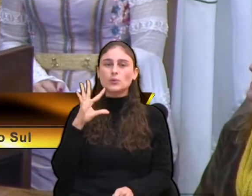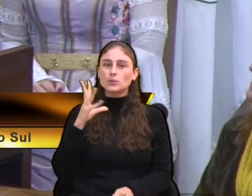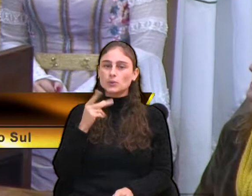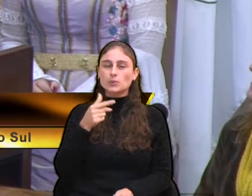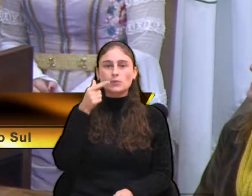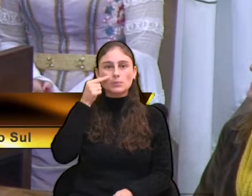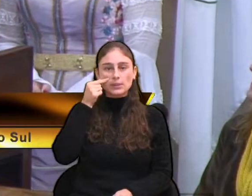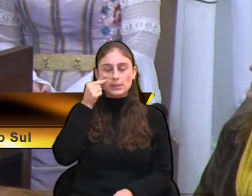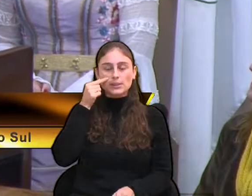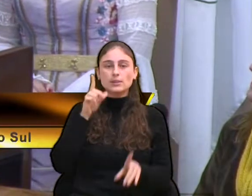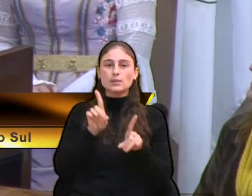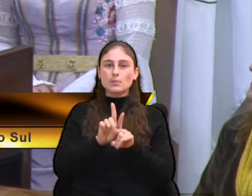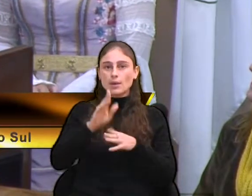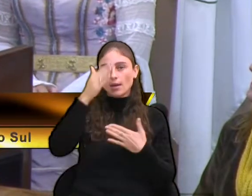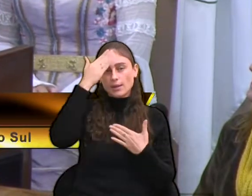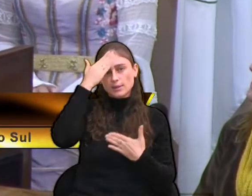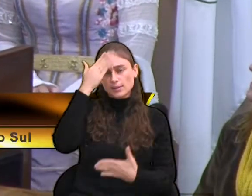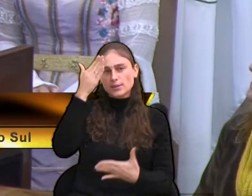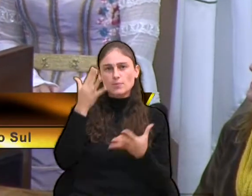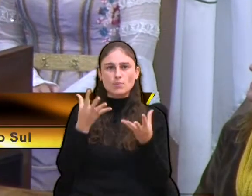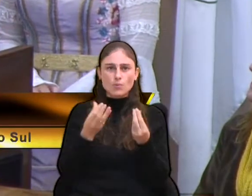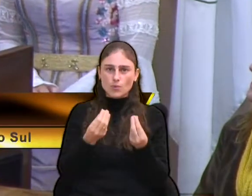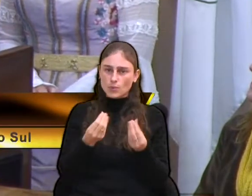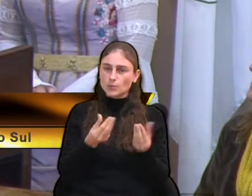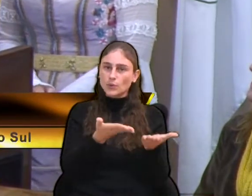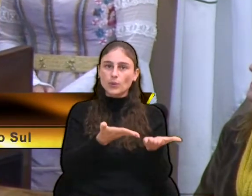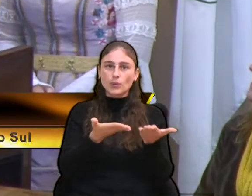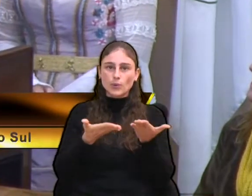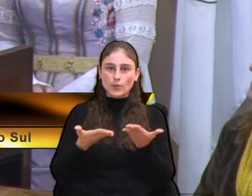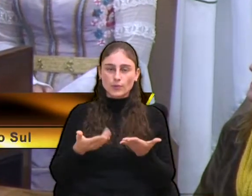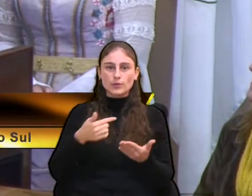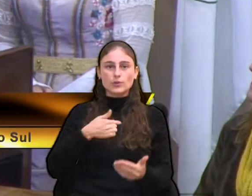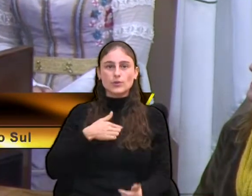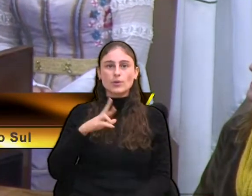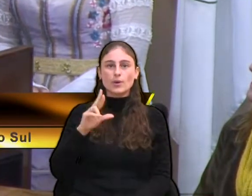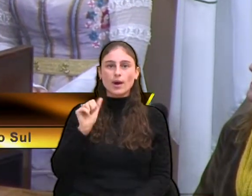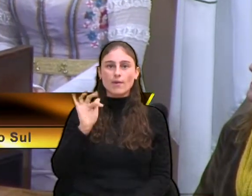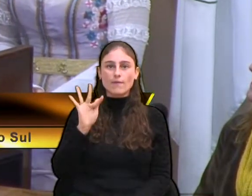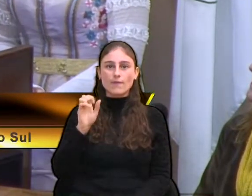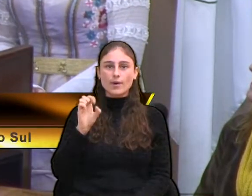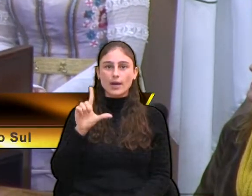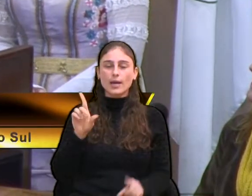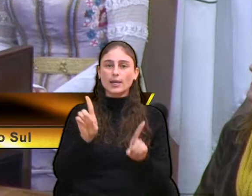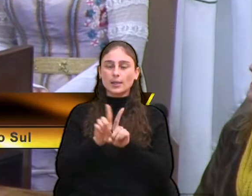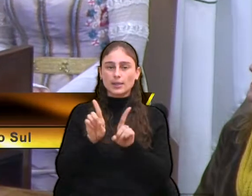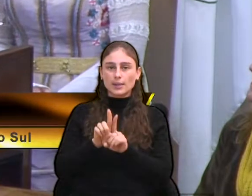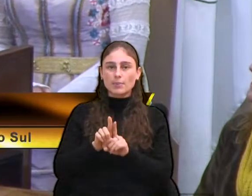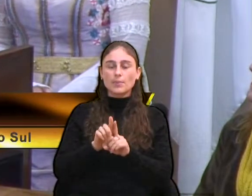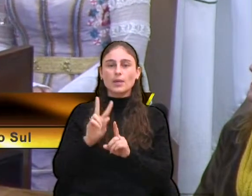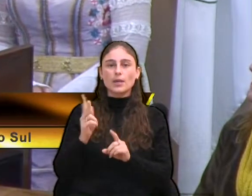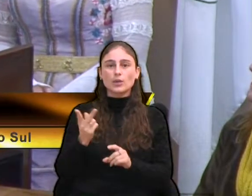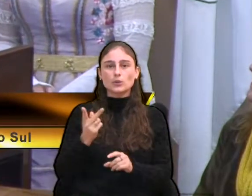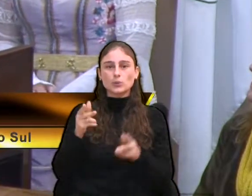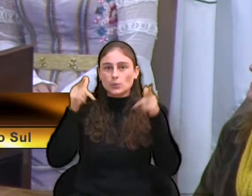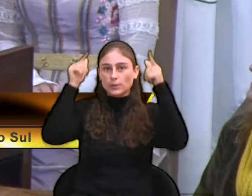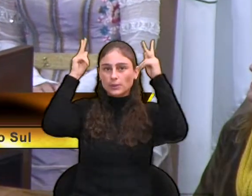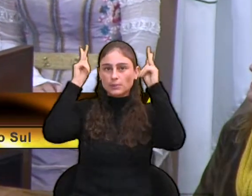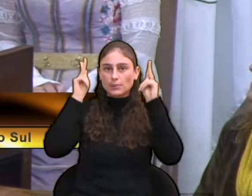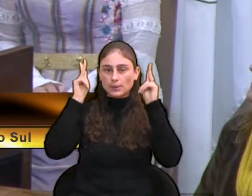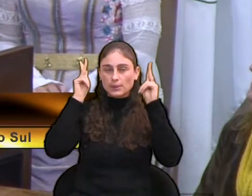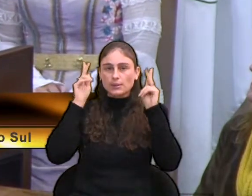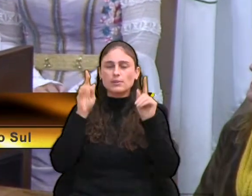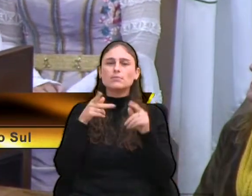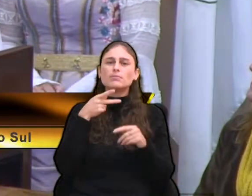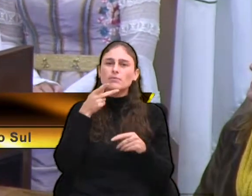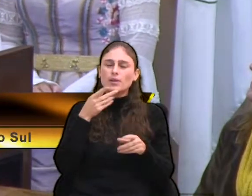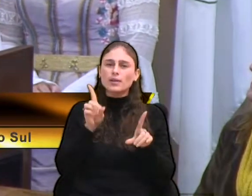presentes. Agradecemos imensamente esse convite, eu, Rafaela, em nome das princesas Laura e Patrícia, e